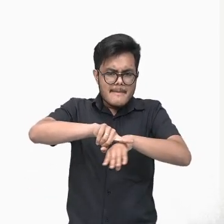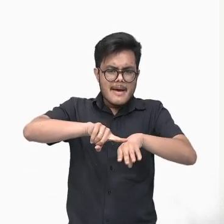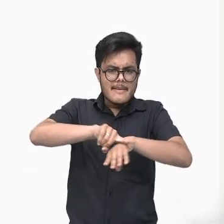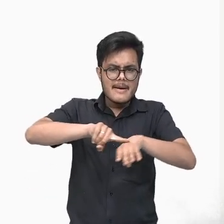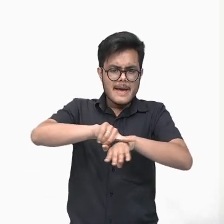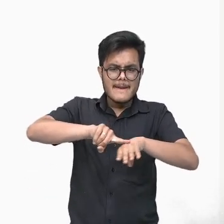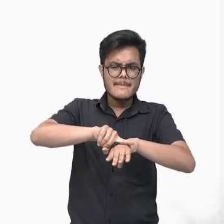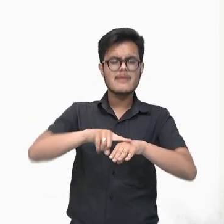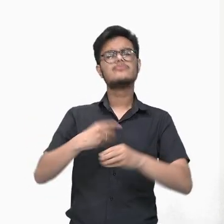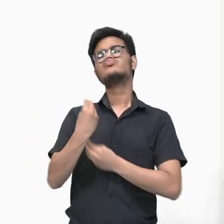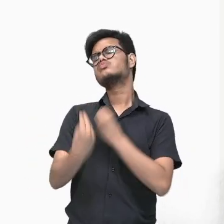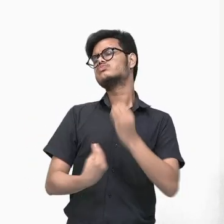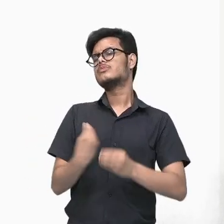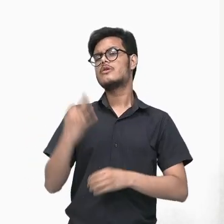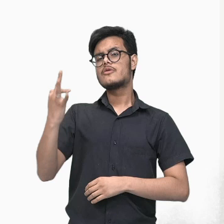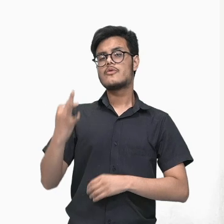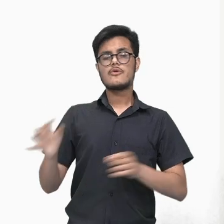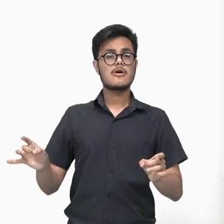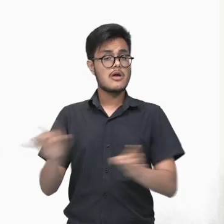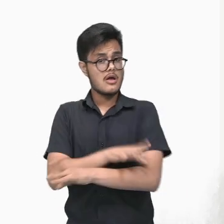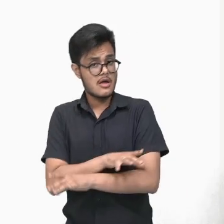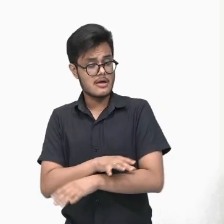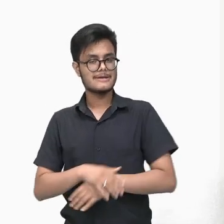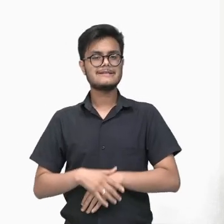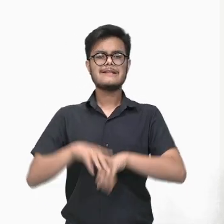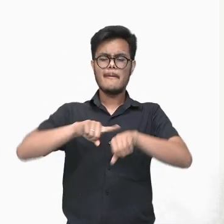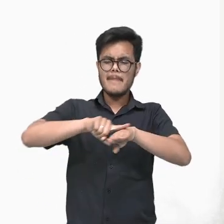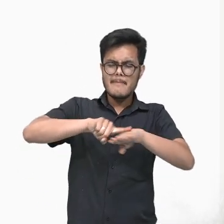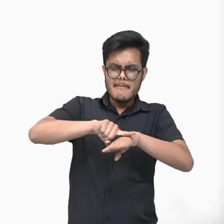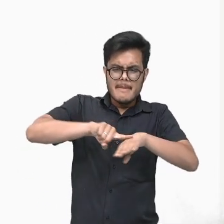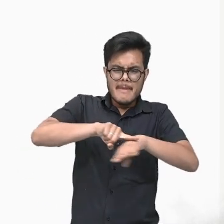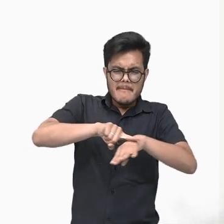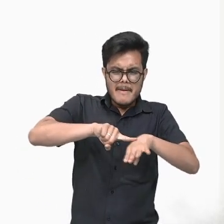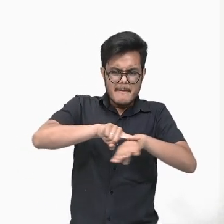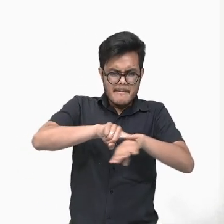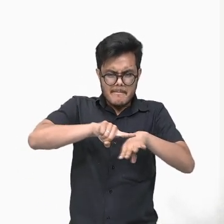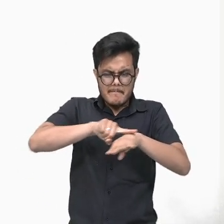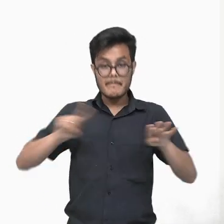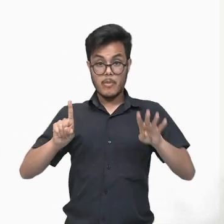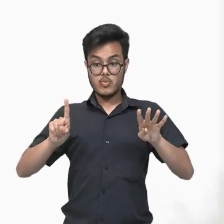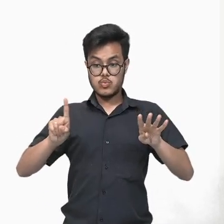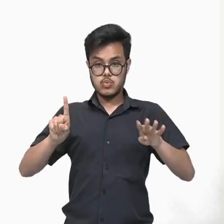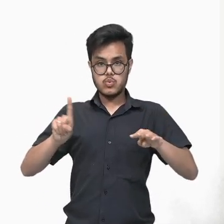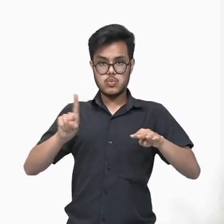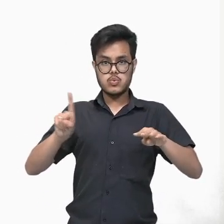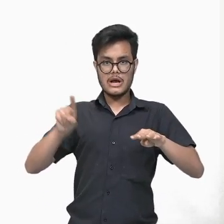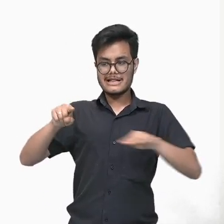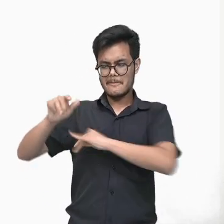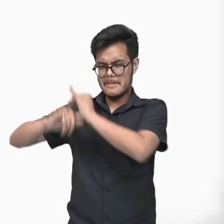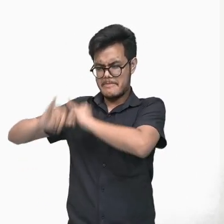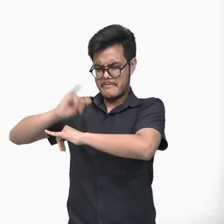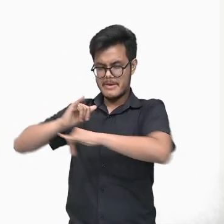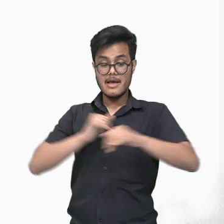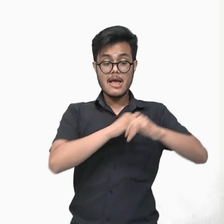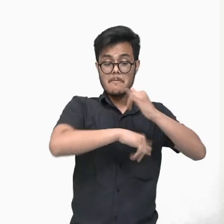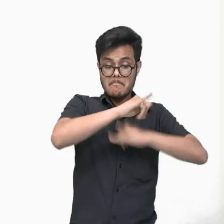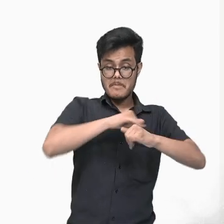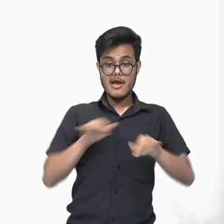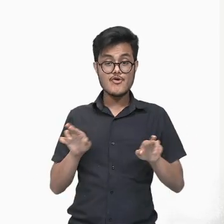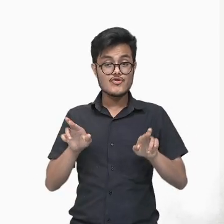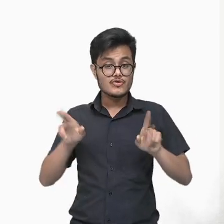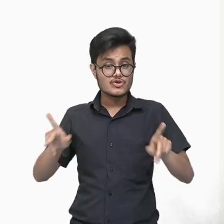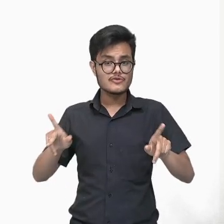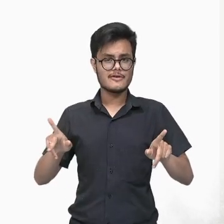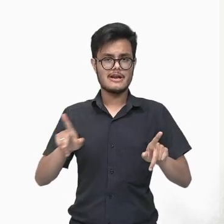o efeito, os corpos ficam eletrizados com cargas elétricas de